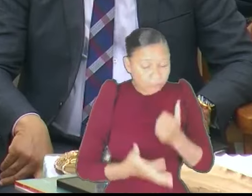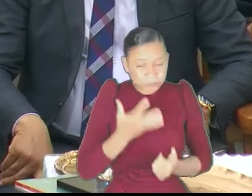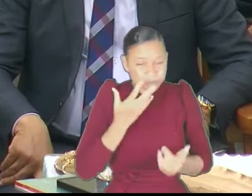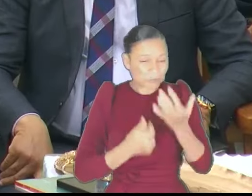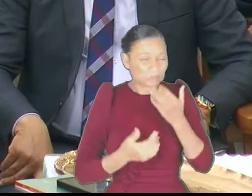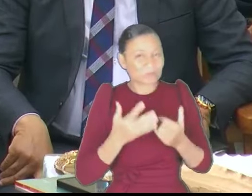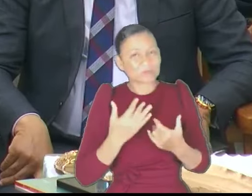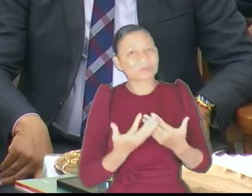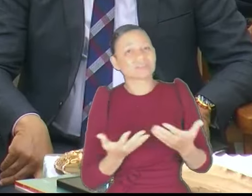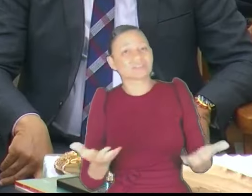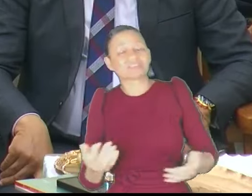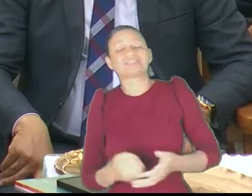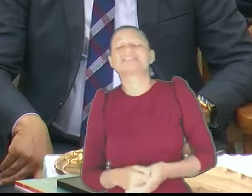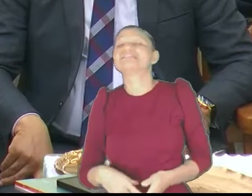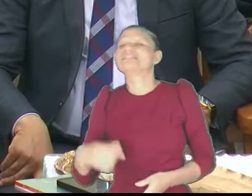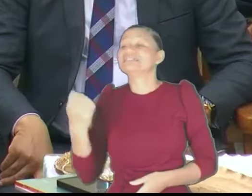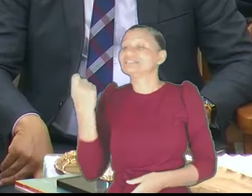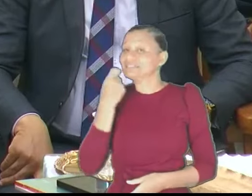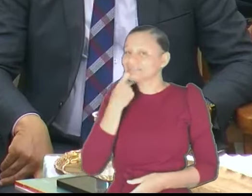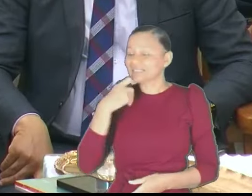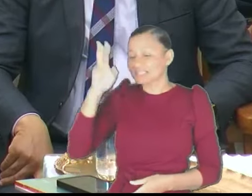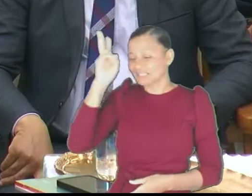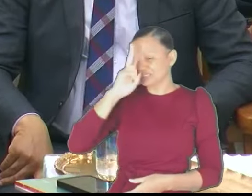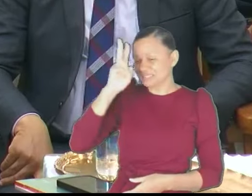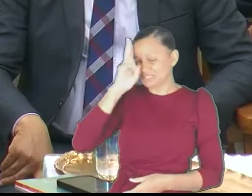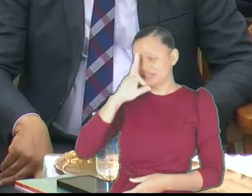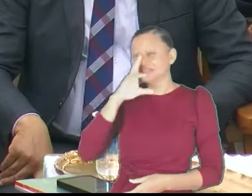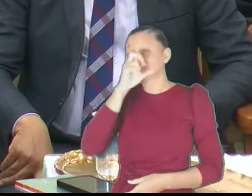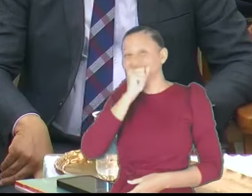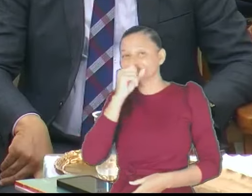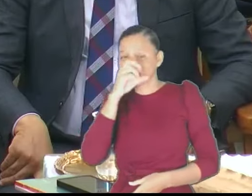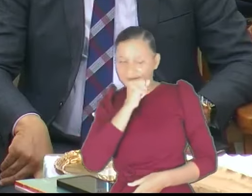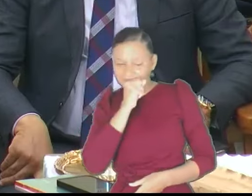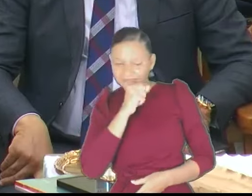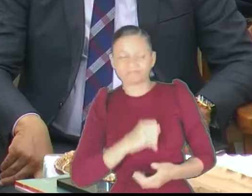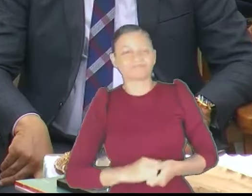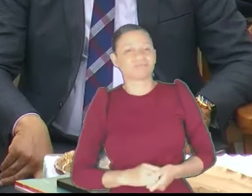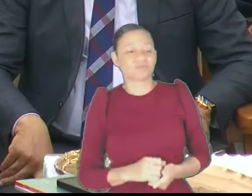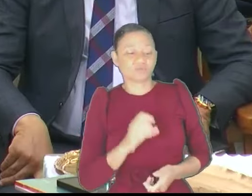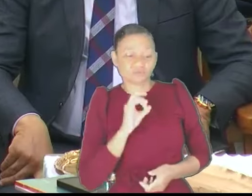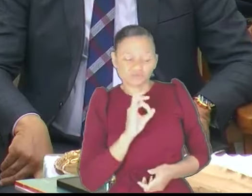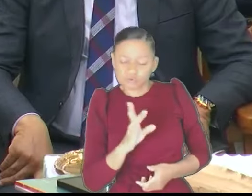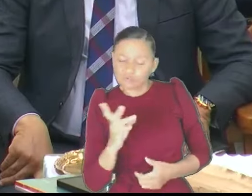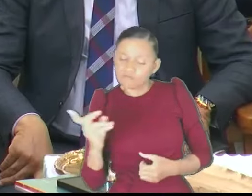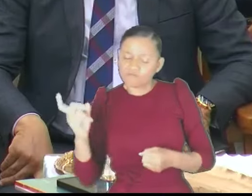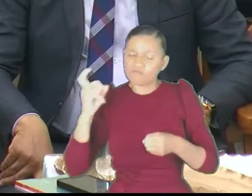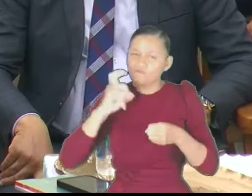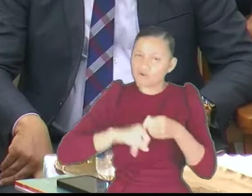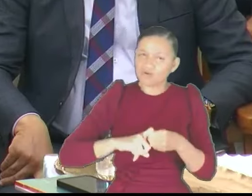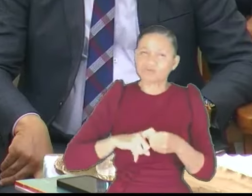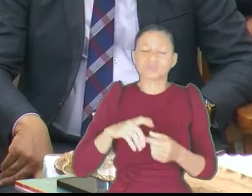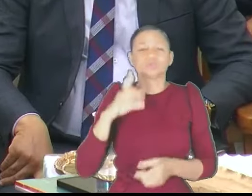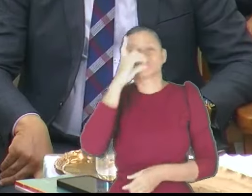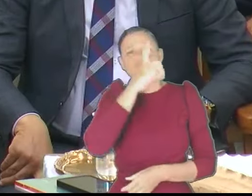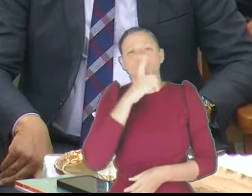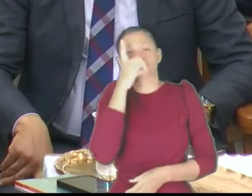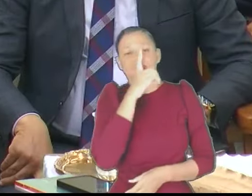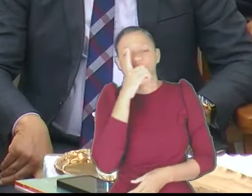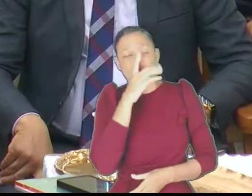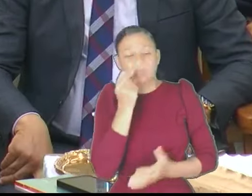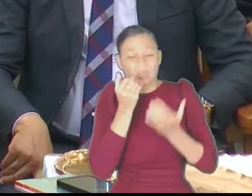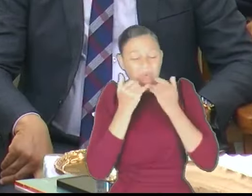na sexta porção dobrada, mas lembre que você vai comer dela no sábado. Você só vai voltar a colher no domingo, então não coma tudo na sexta